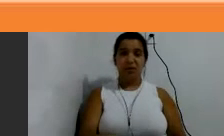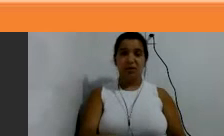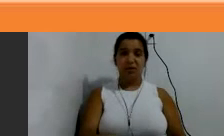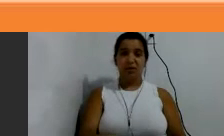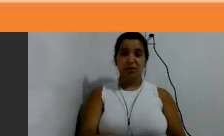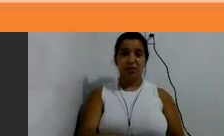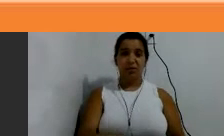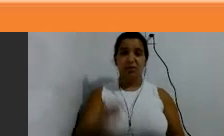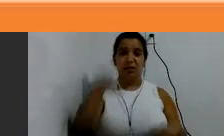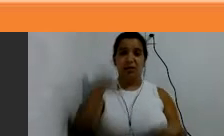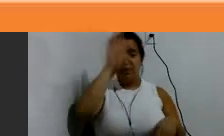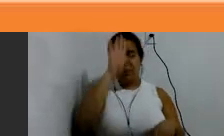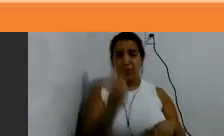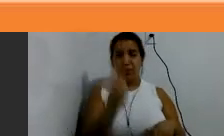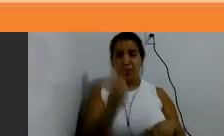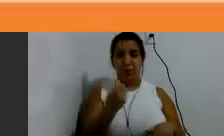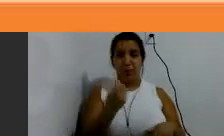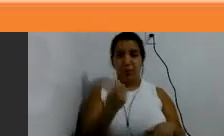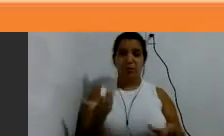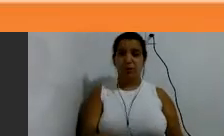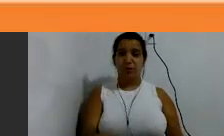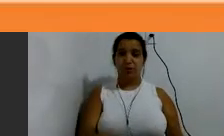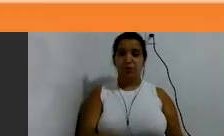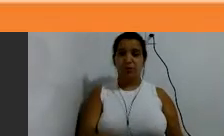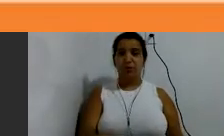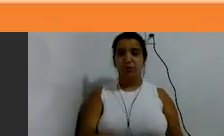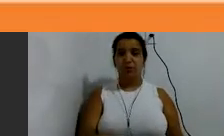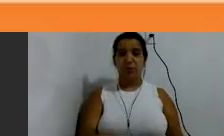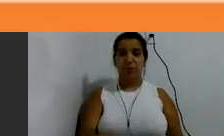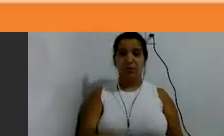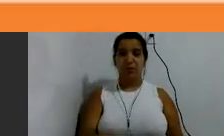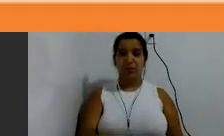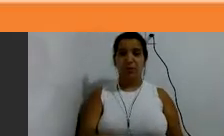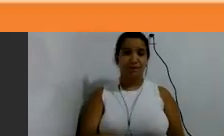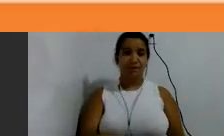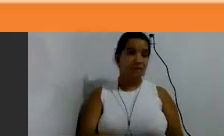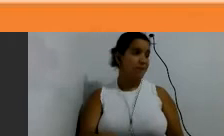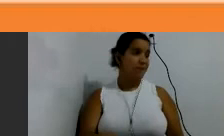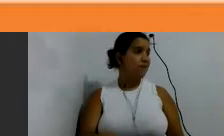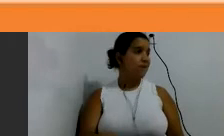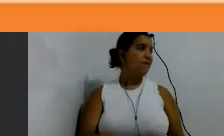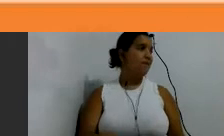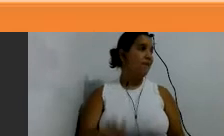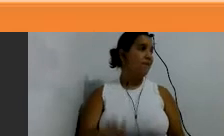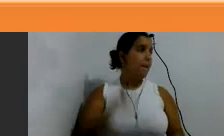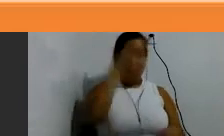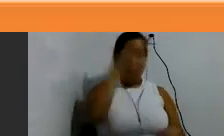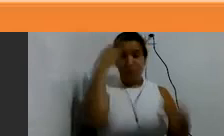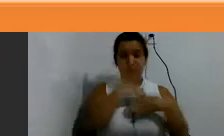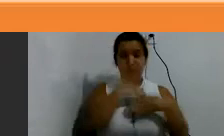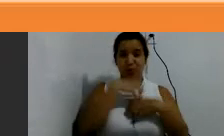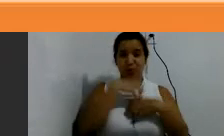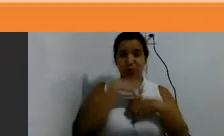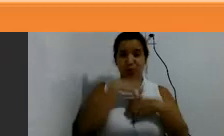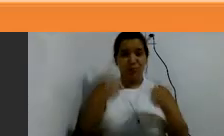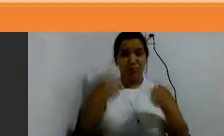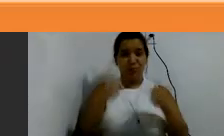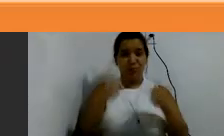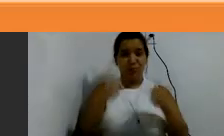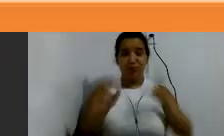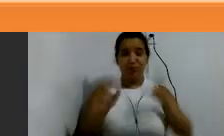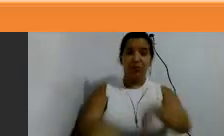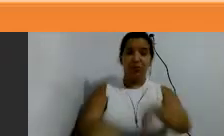não dá mais. Exatamente. Entendeu? Mas é muito difícil de você ter um indivíduo que é assintomático. Ele é